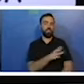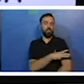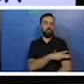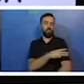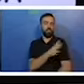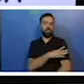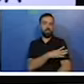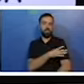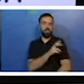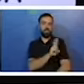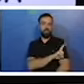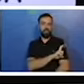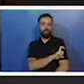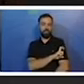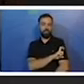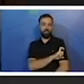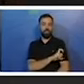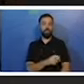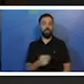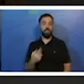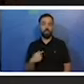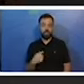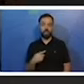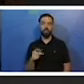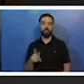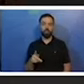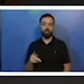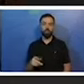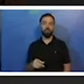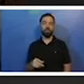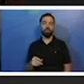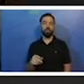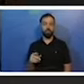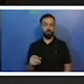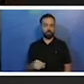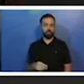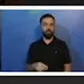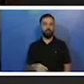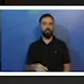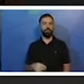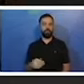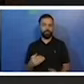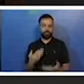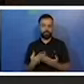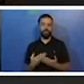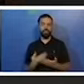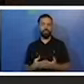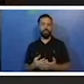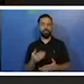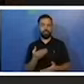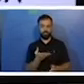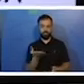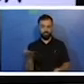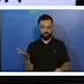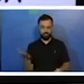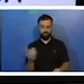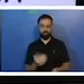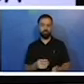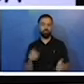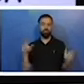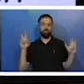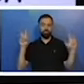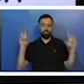anos eu sou professor Wallace Rodrigues estamos aqui eu Professor Carlos para mais uma aula com vocês com o tema hoje